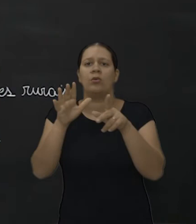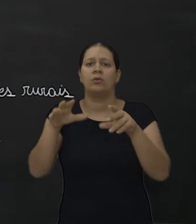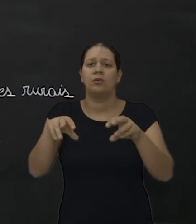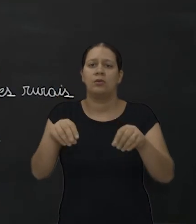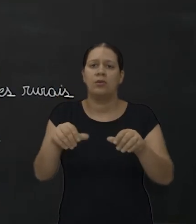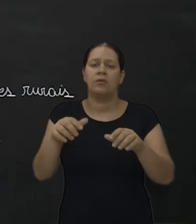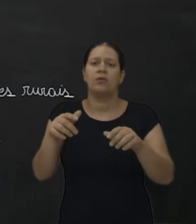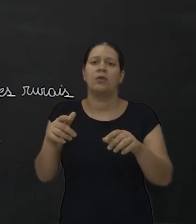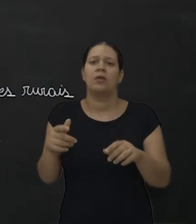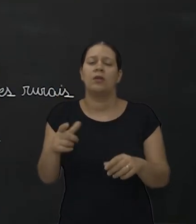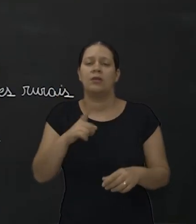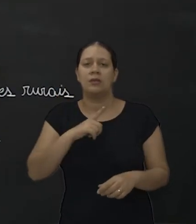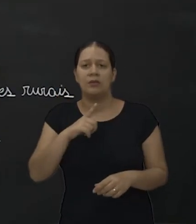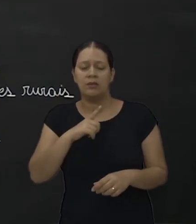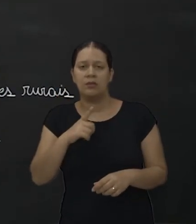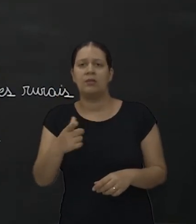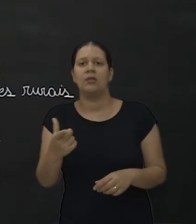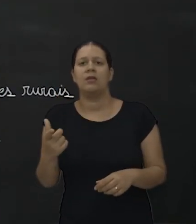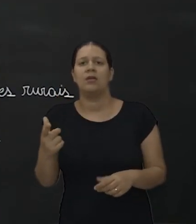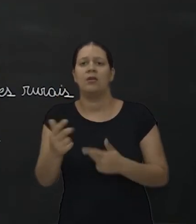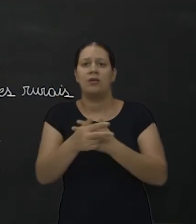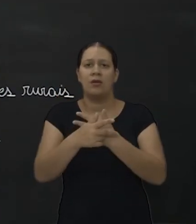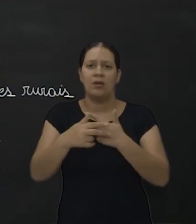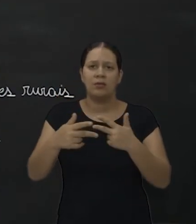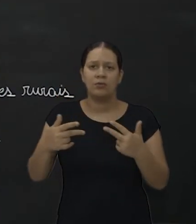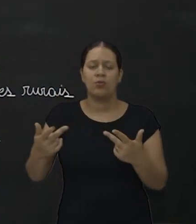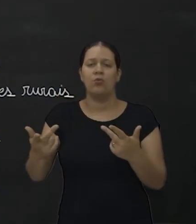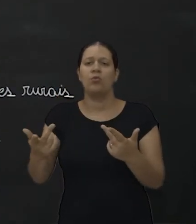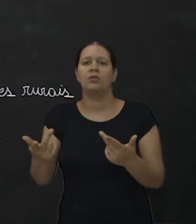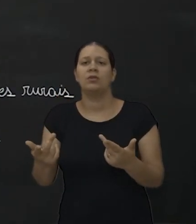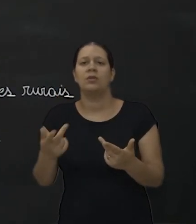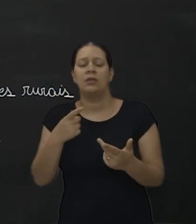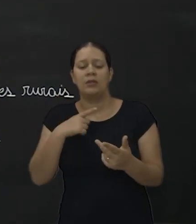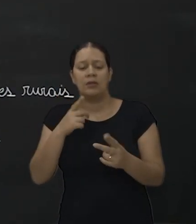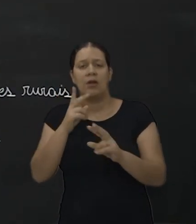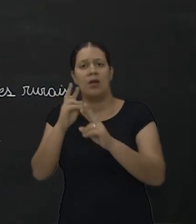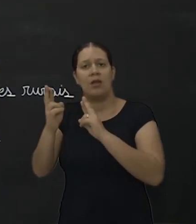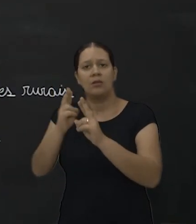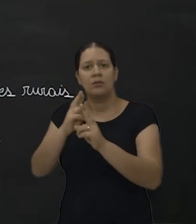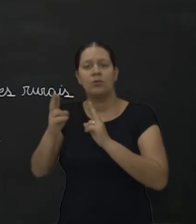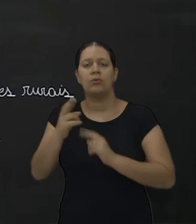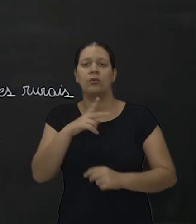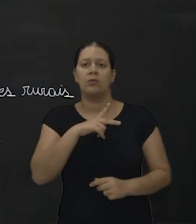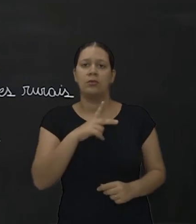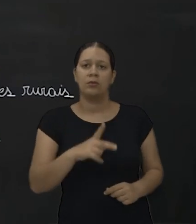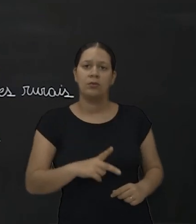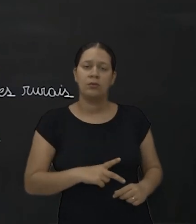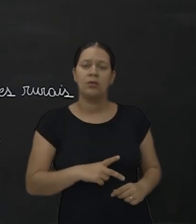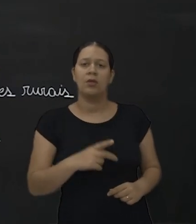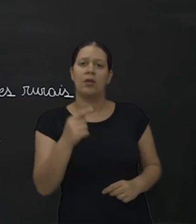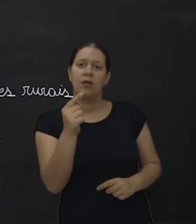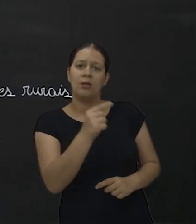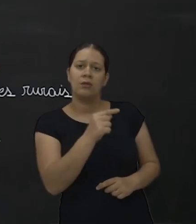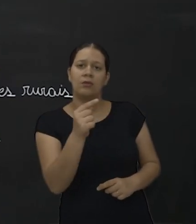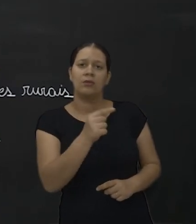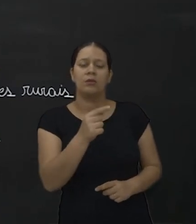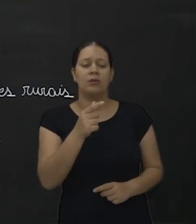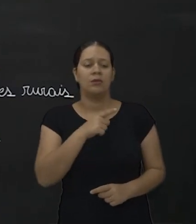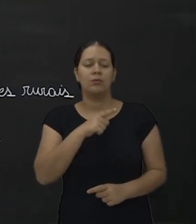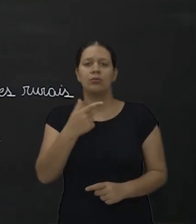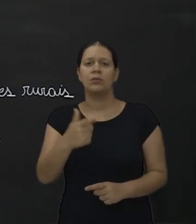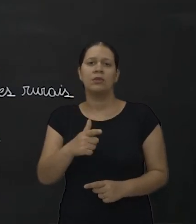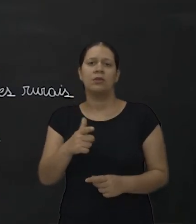que lucravam, se beneficiavam, tinham boas relações com a coroa portuguesa, e aqueles que não tinham essa condição